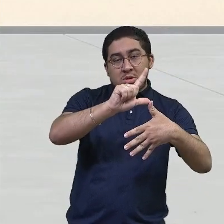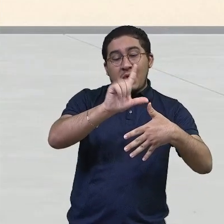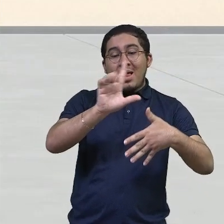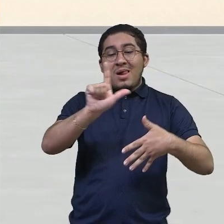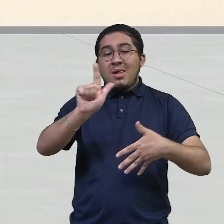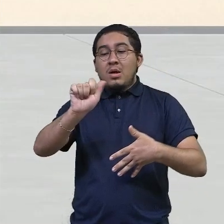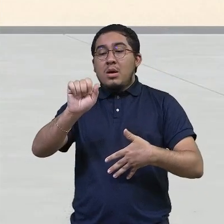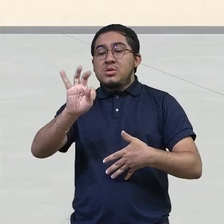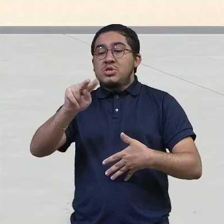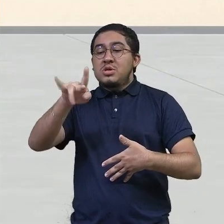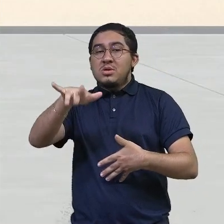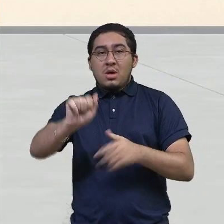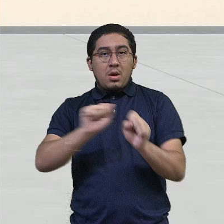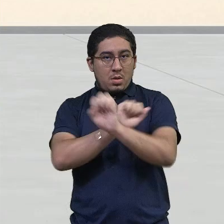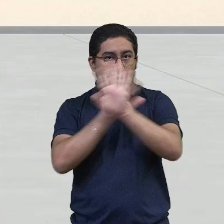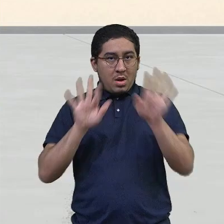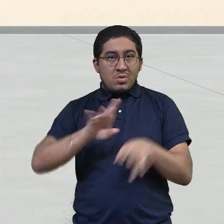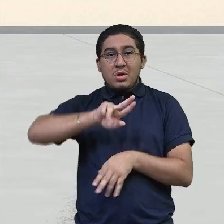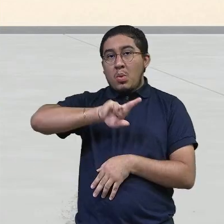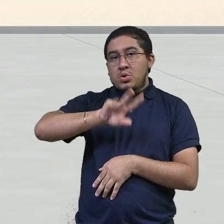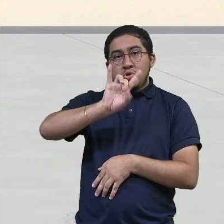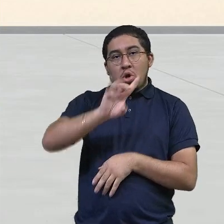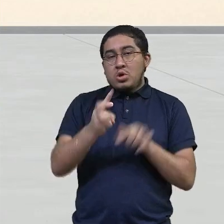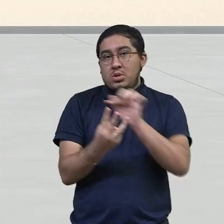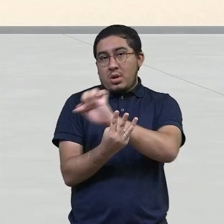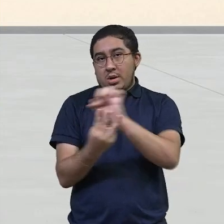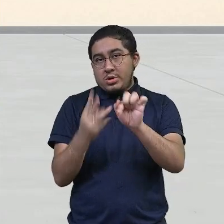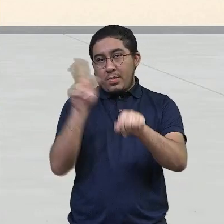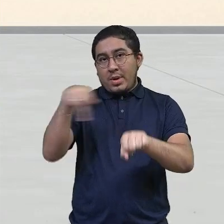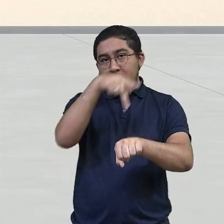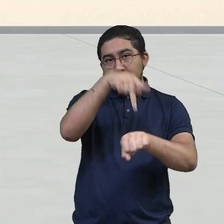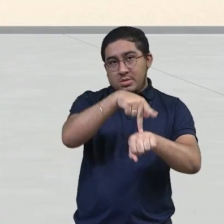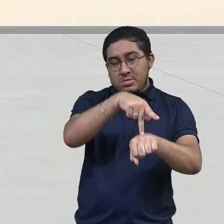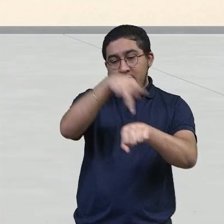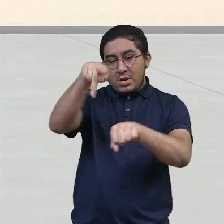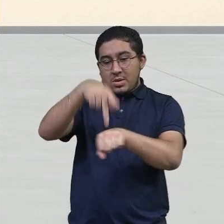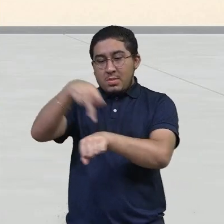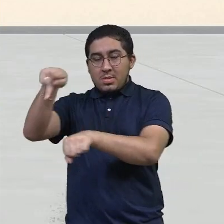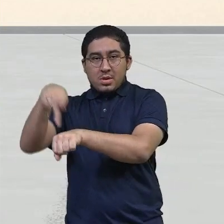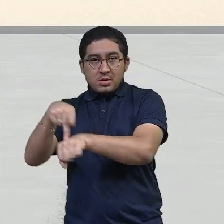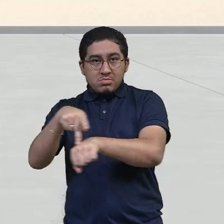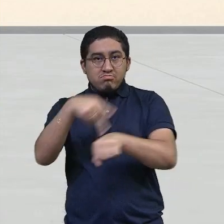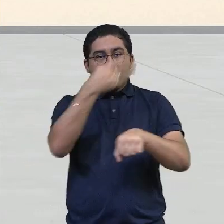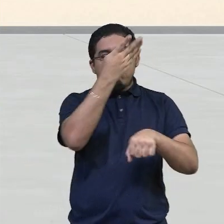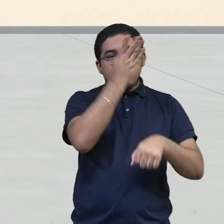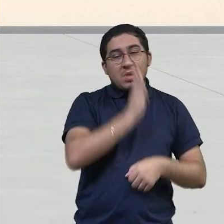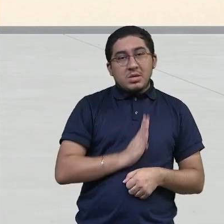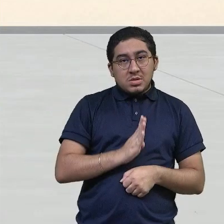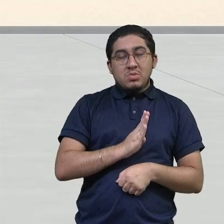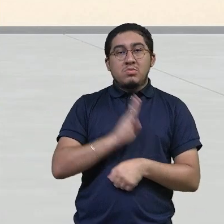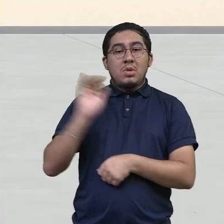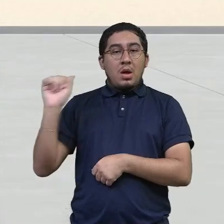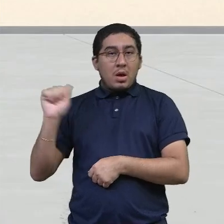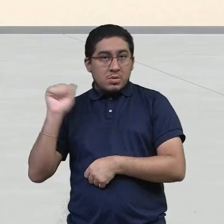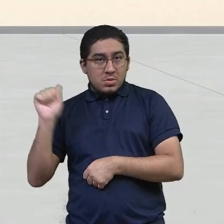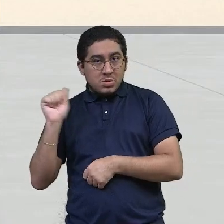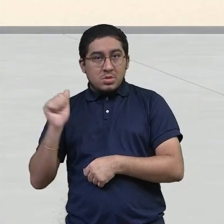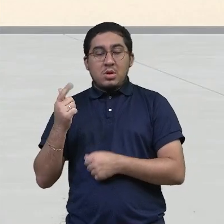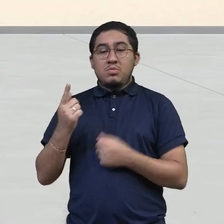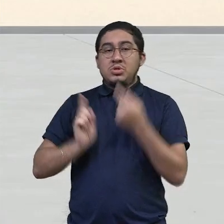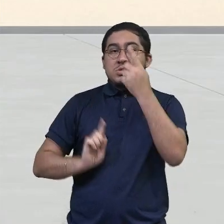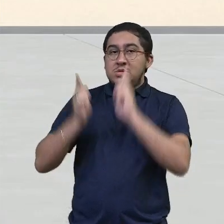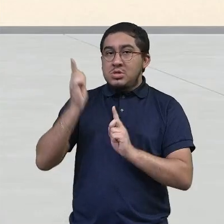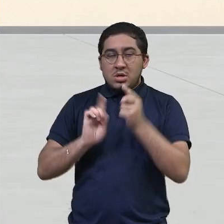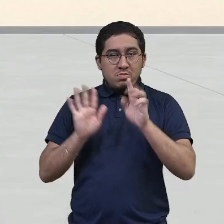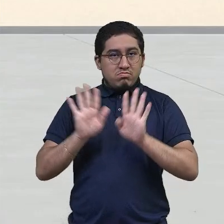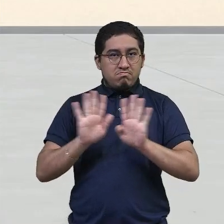se resume a apenas esses três países aqui atrás: Brasil, Argentina e Chile. No entanto,